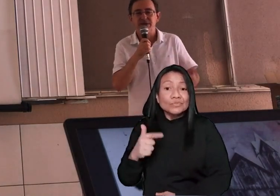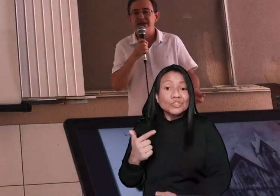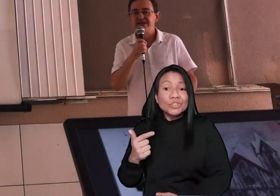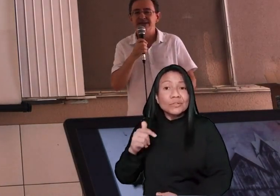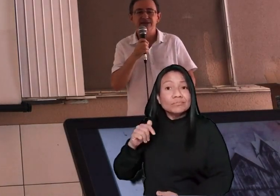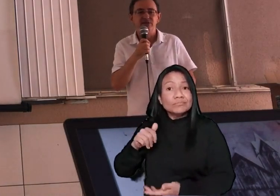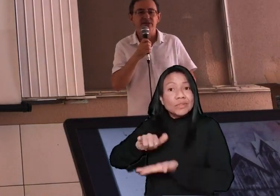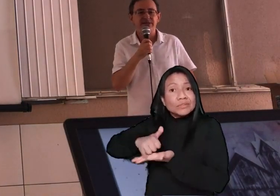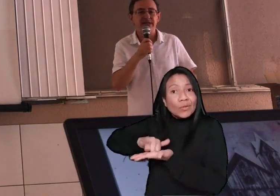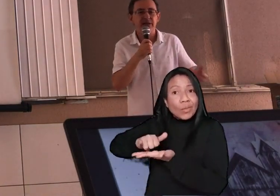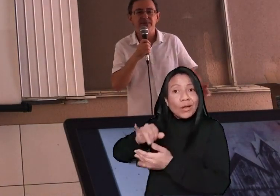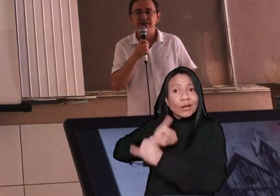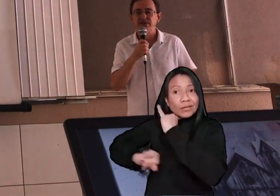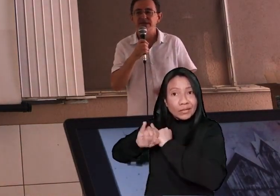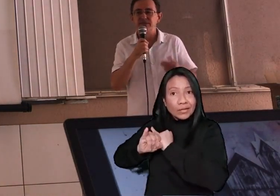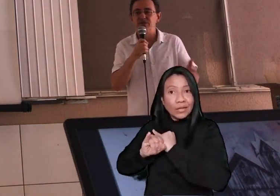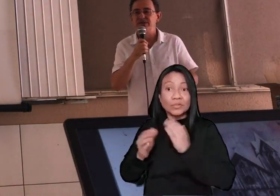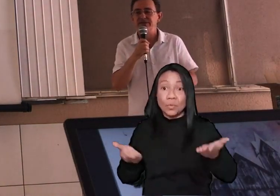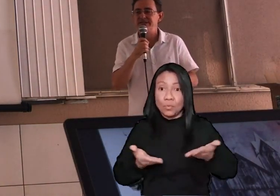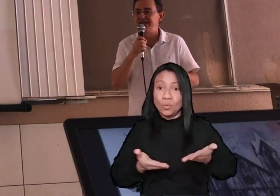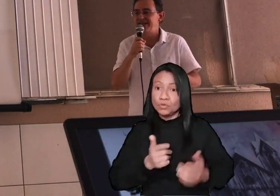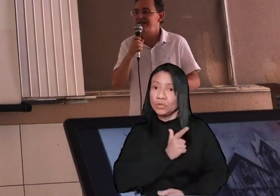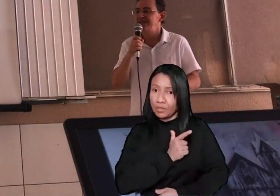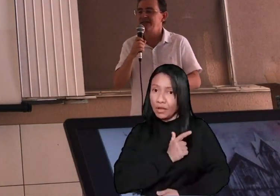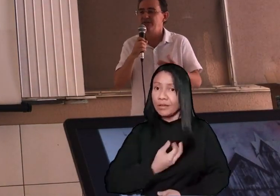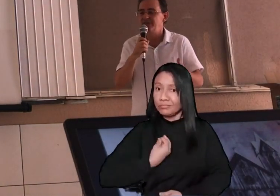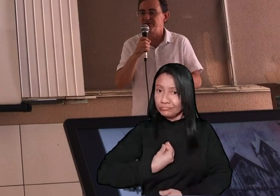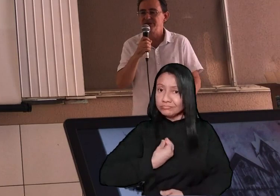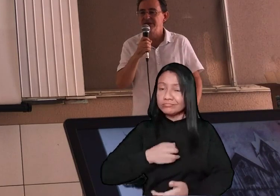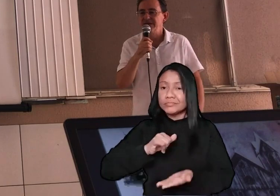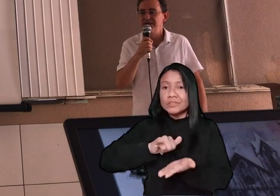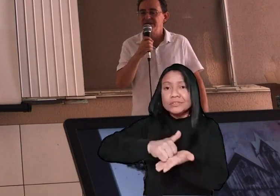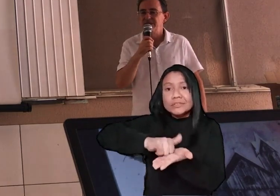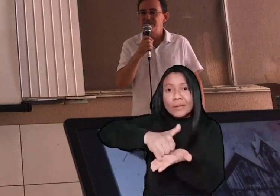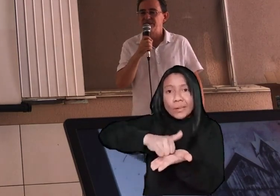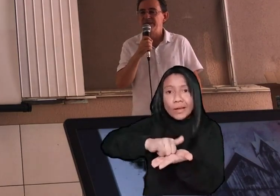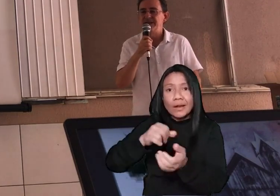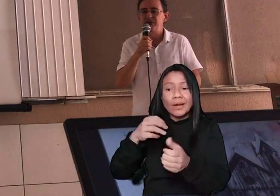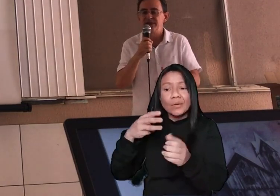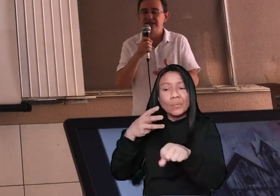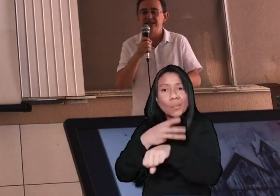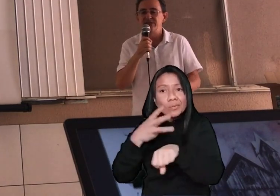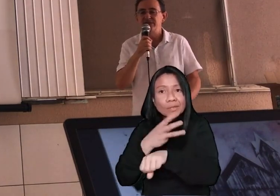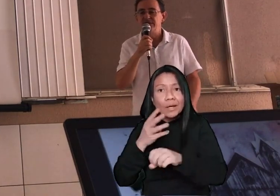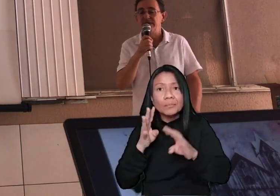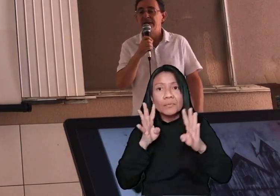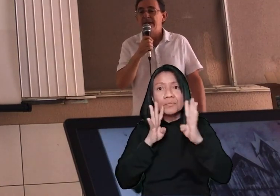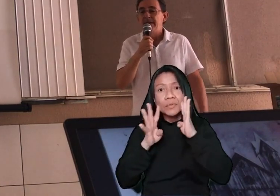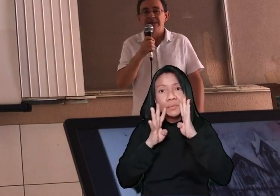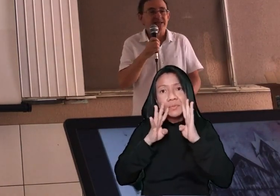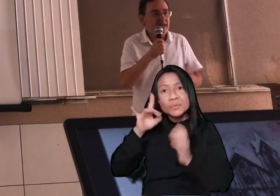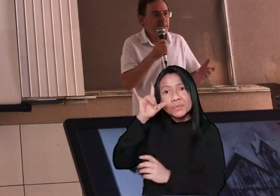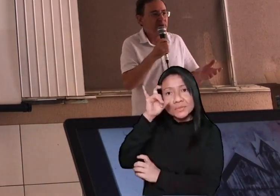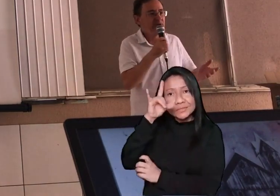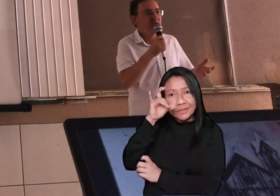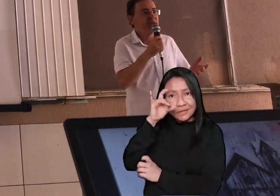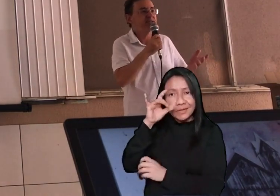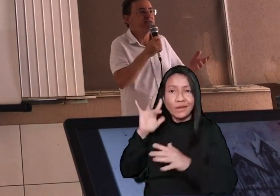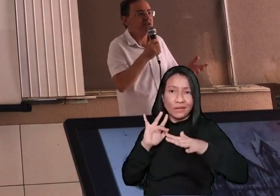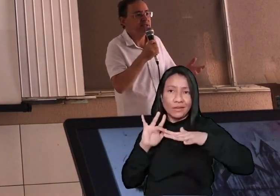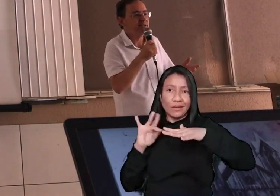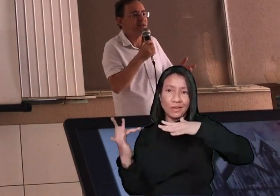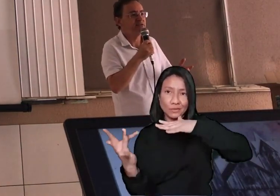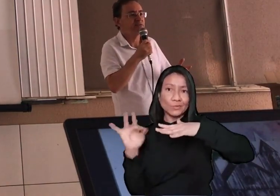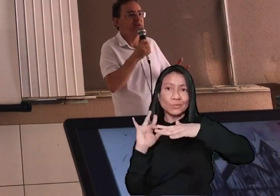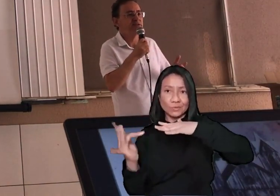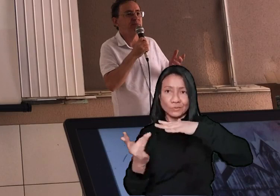no celular, tem o WhatsApp, tem o Facebook, o Instagram, né? Tem outras mídias sociais dentro do celular. Mas na época, o que